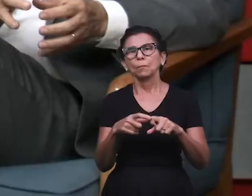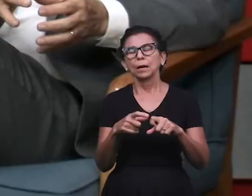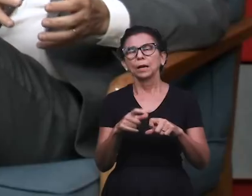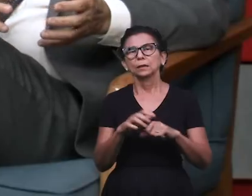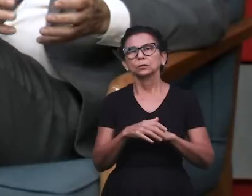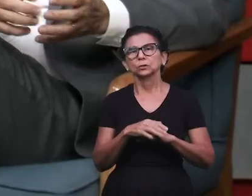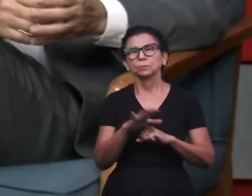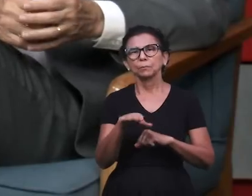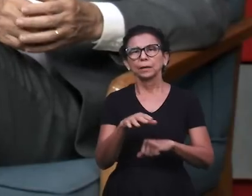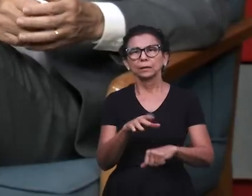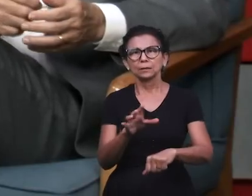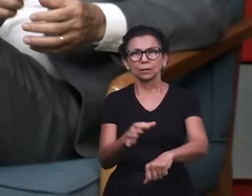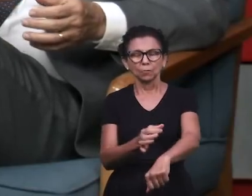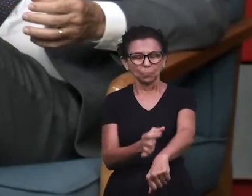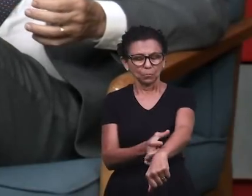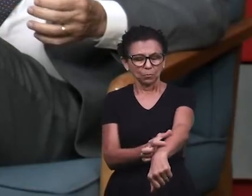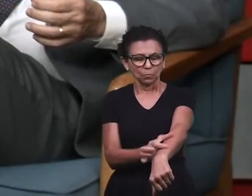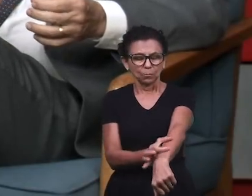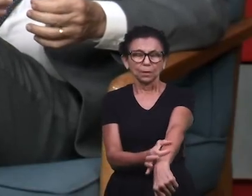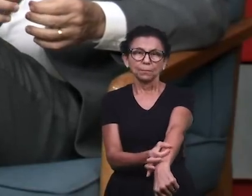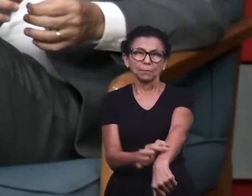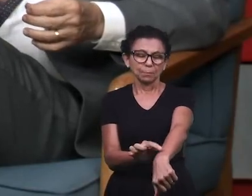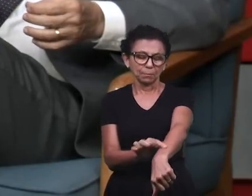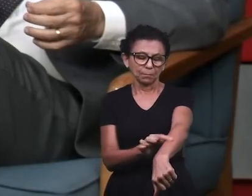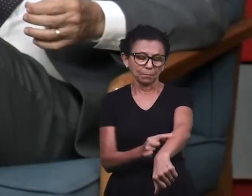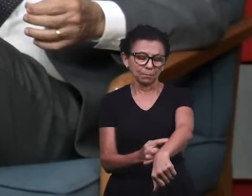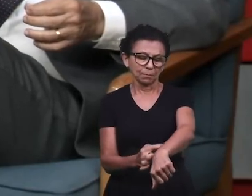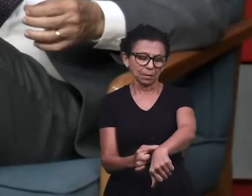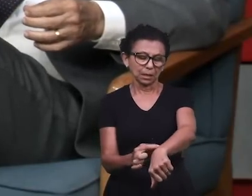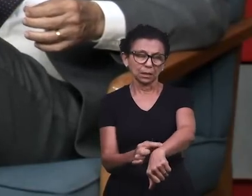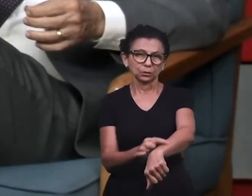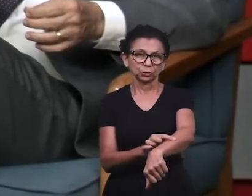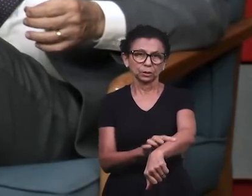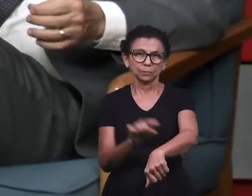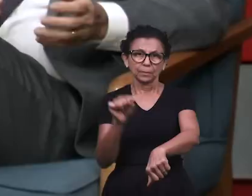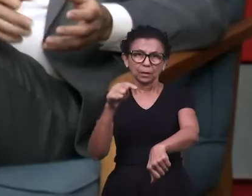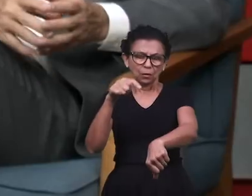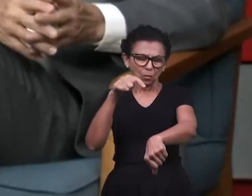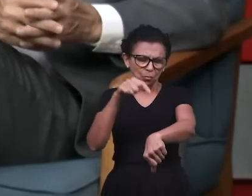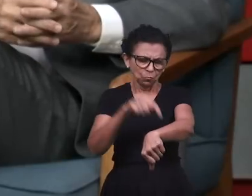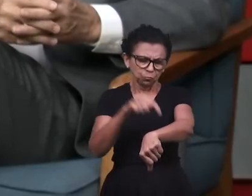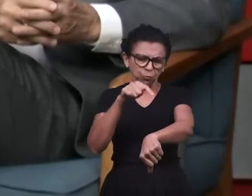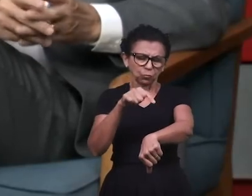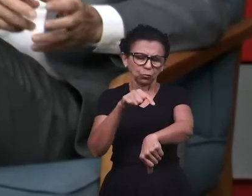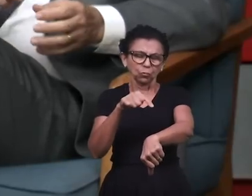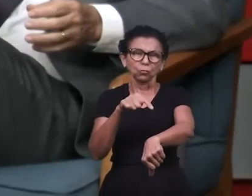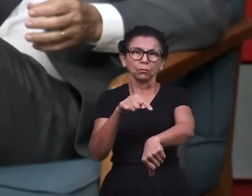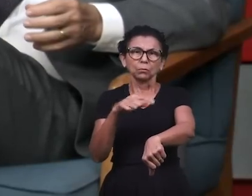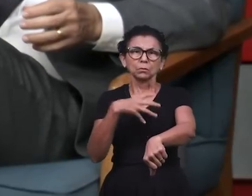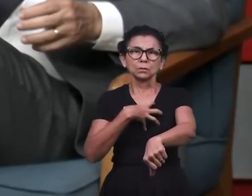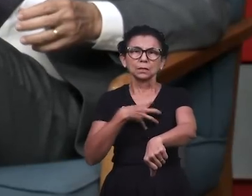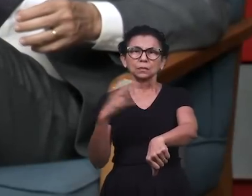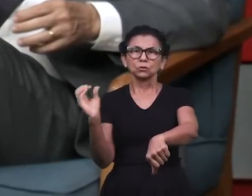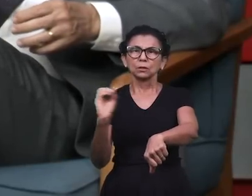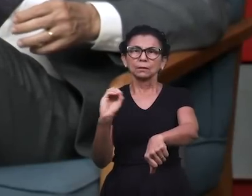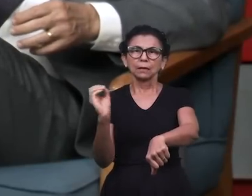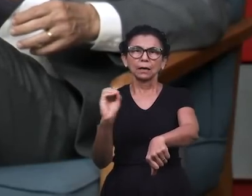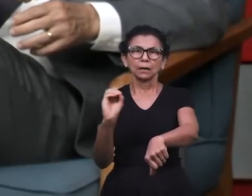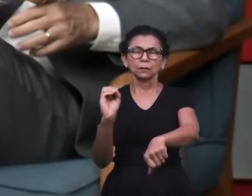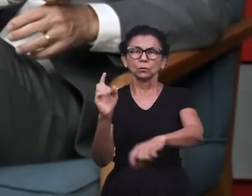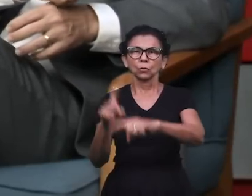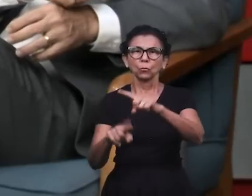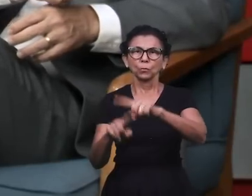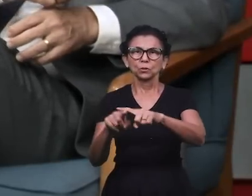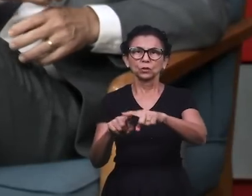ele pega uma mancha daquela, ele, às vezes, vai com uma agulha, fura e a pessoa não sente. Às vezes, ele pega um